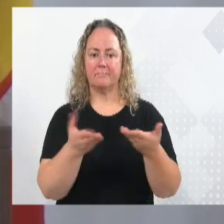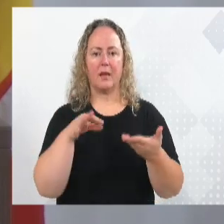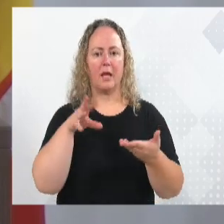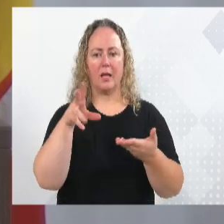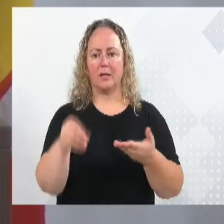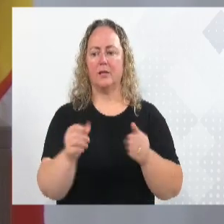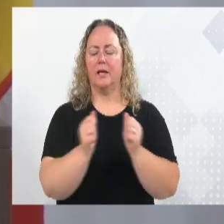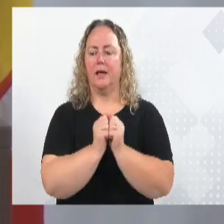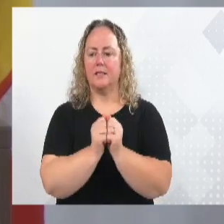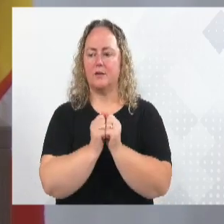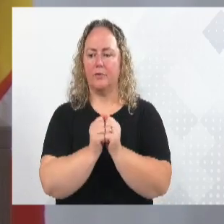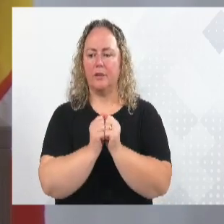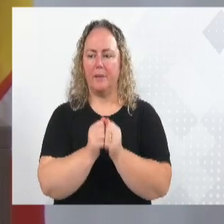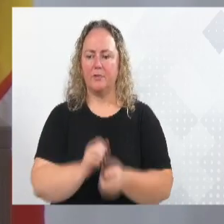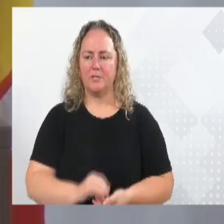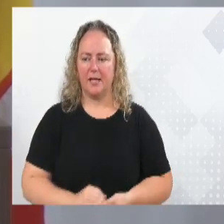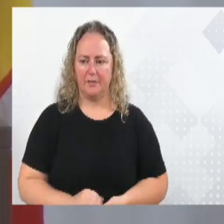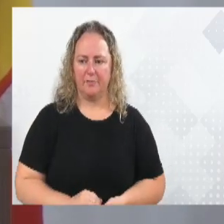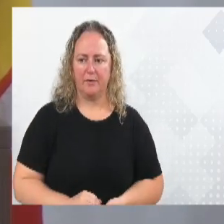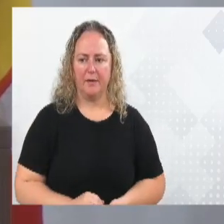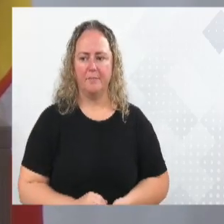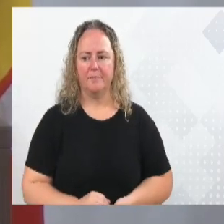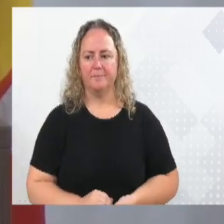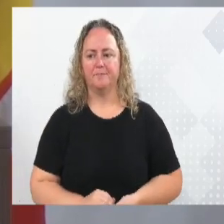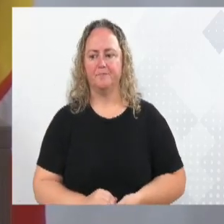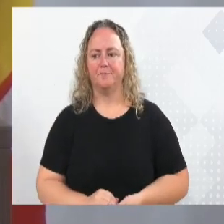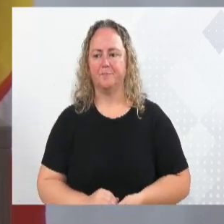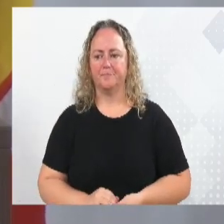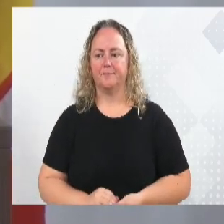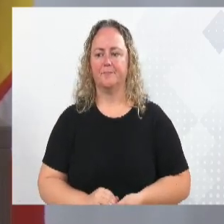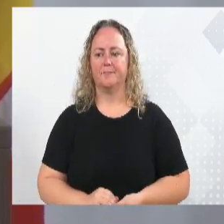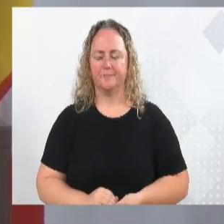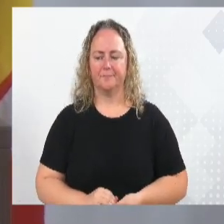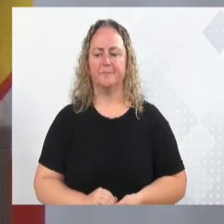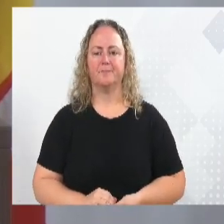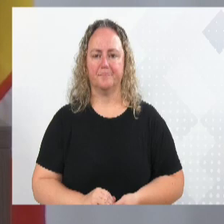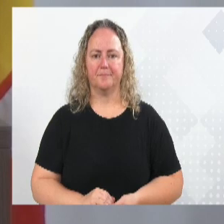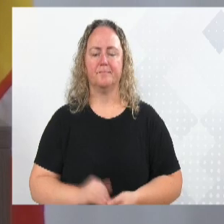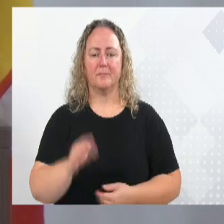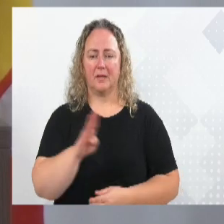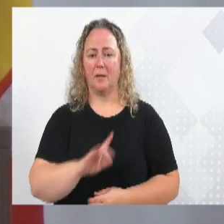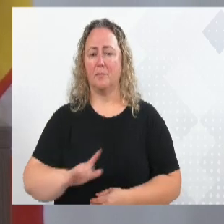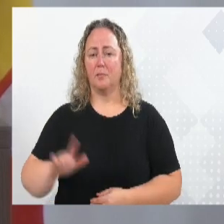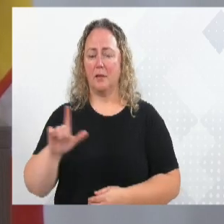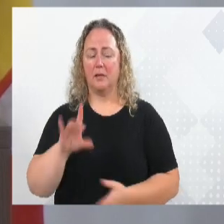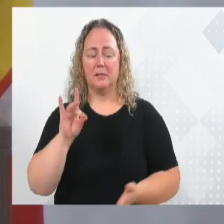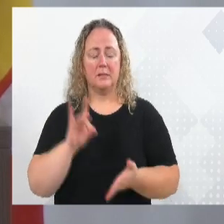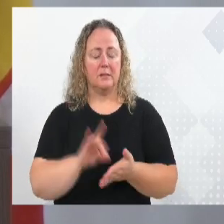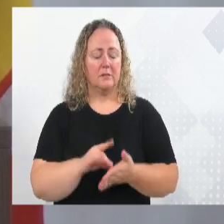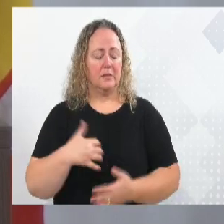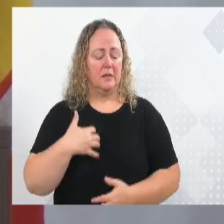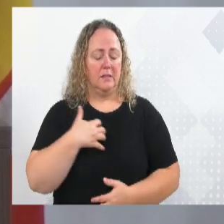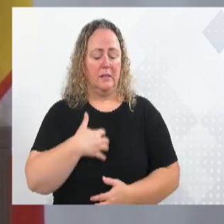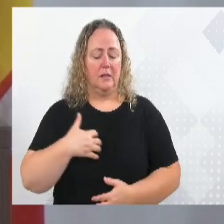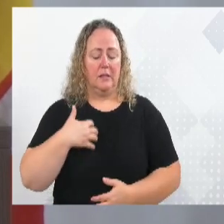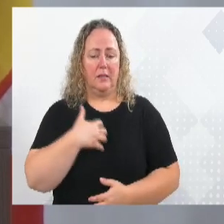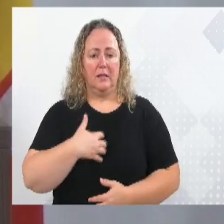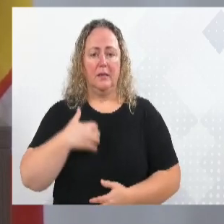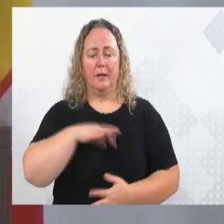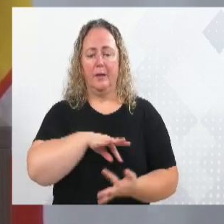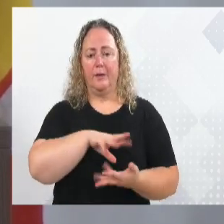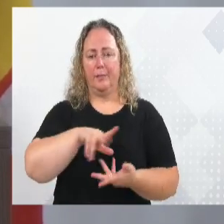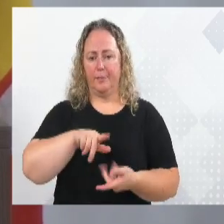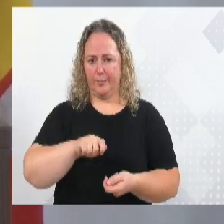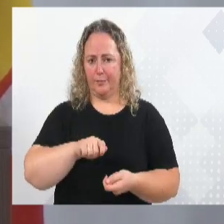participarem o assunto pertinente onde em Blumenau foi palco de um cenário terrível aí que virou notícia e nível mundial